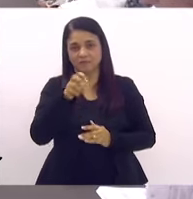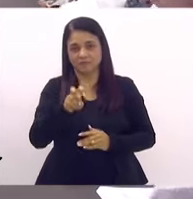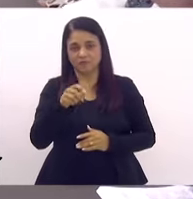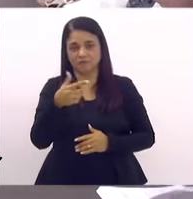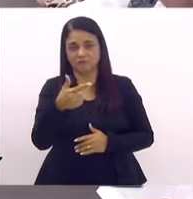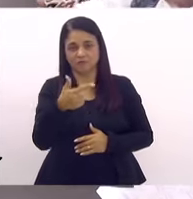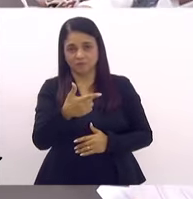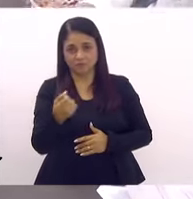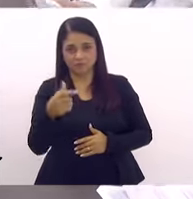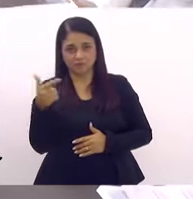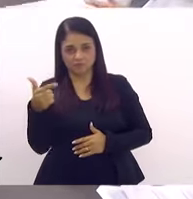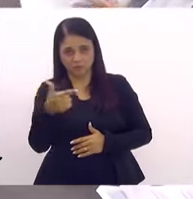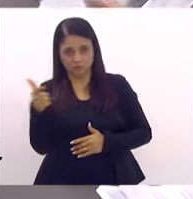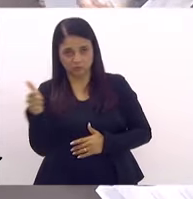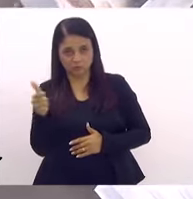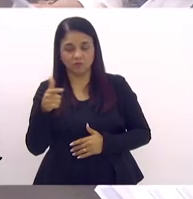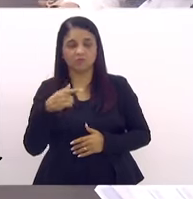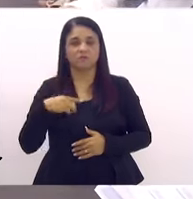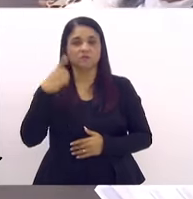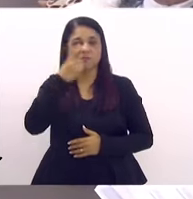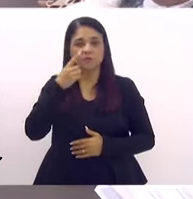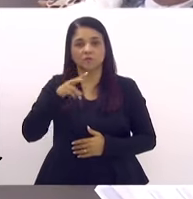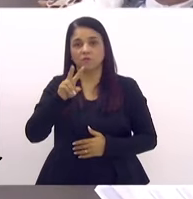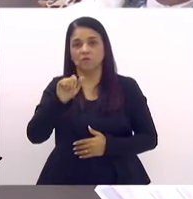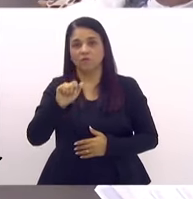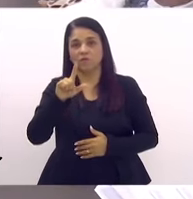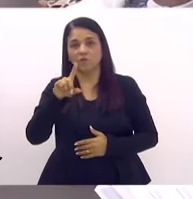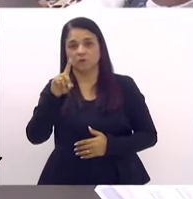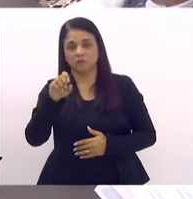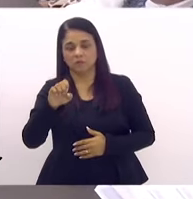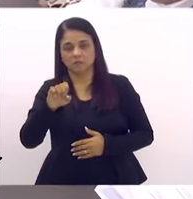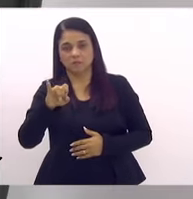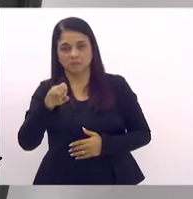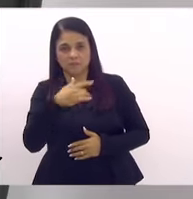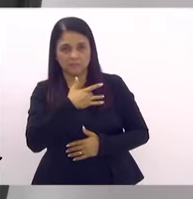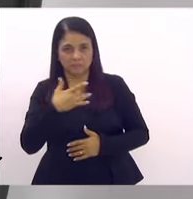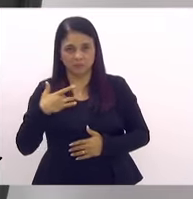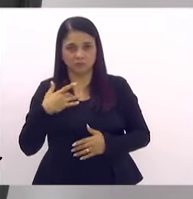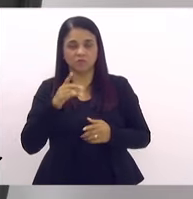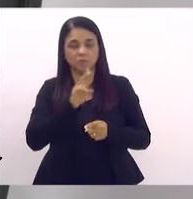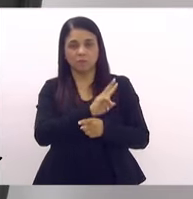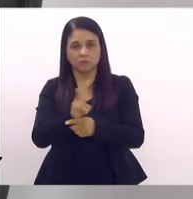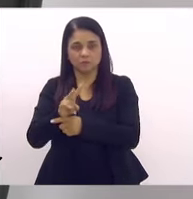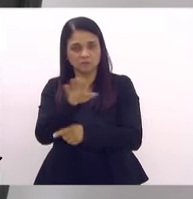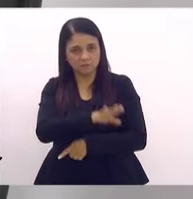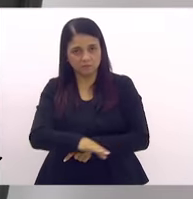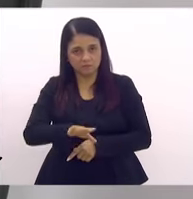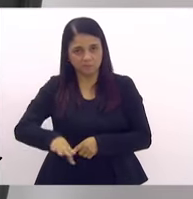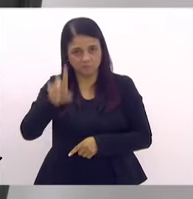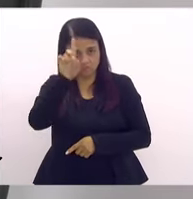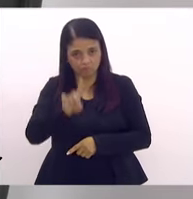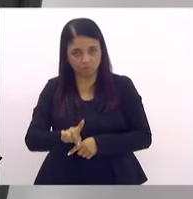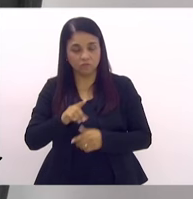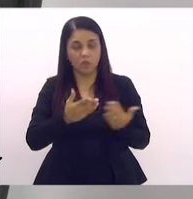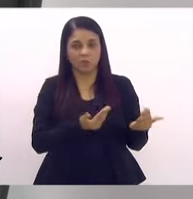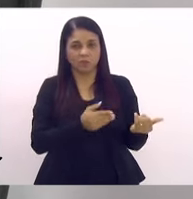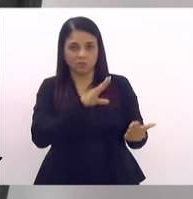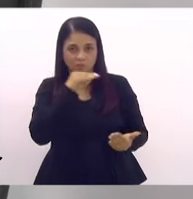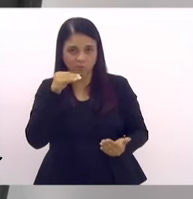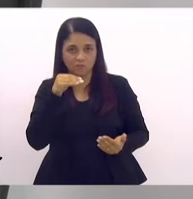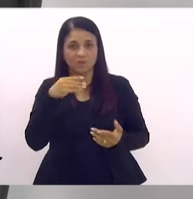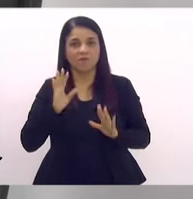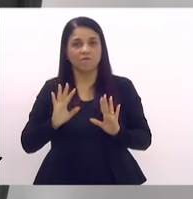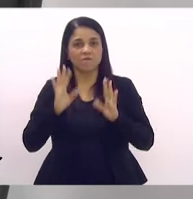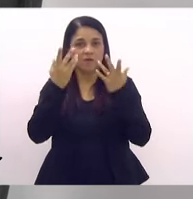532022. De autoria do deputado Valdeci da Saúde, que institui o Programa de Proteção aos Direitos das Crianças e Adolescentes nas